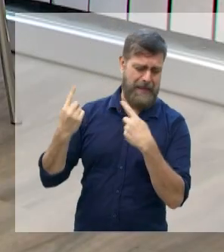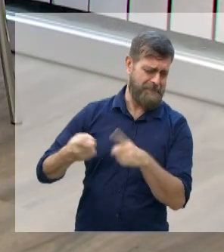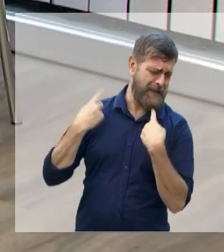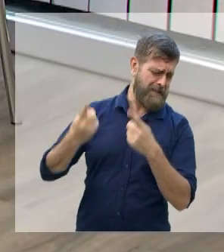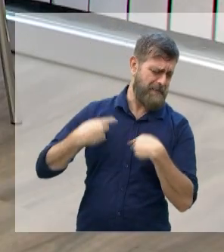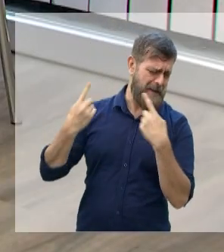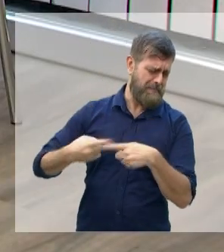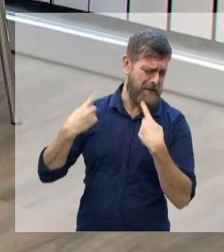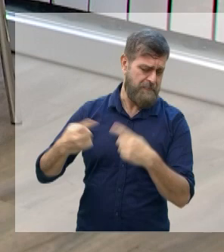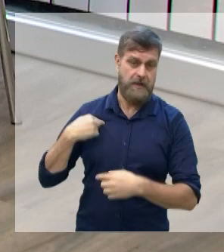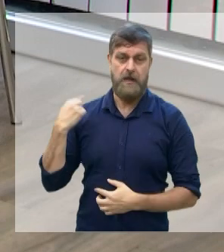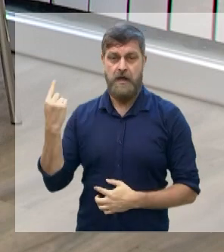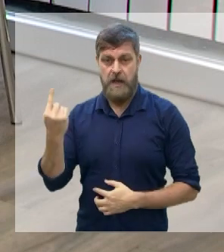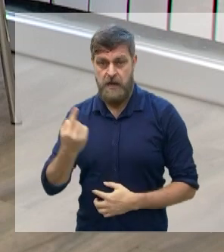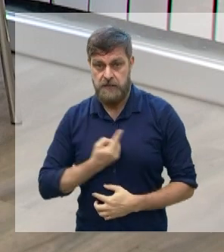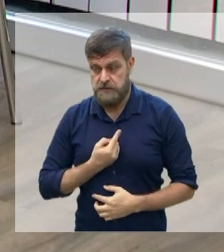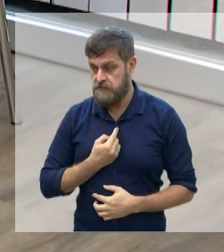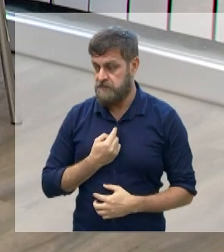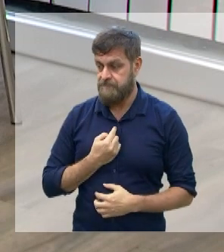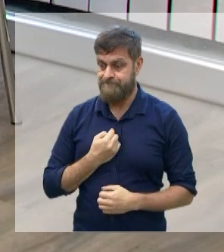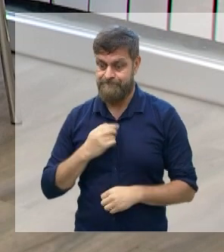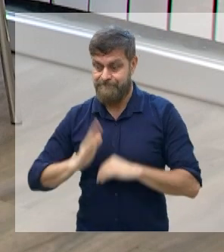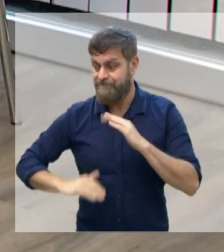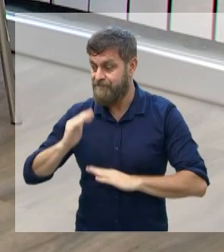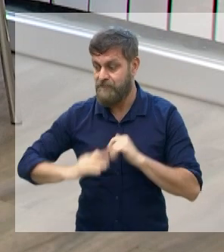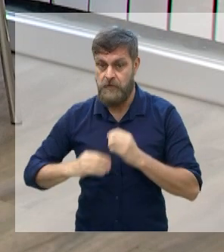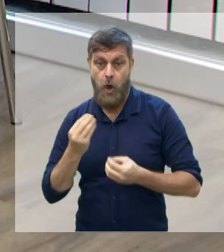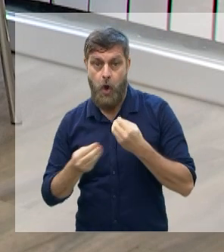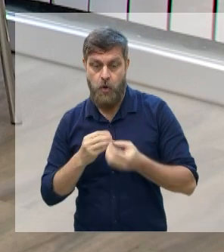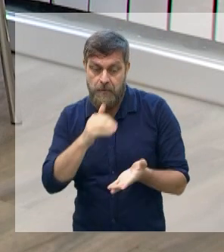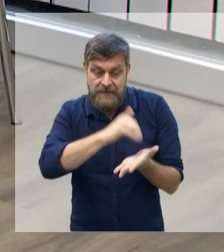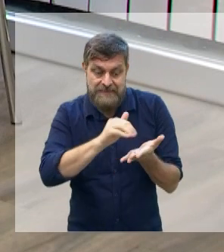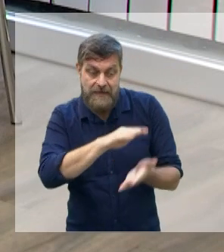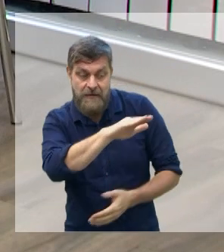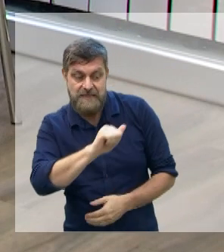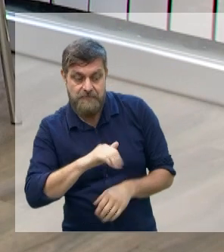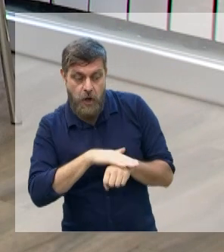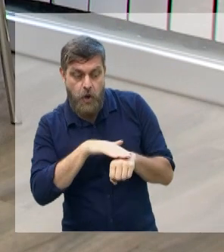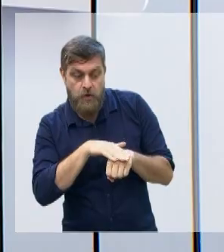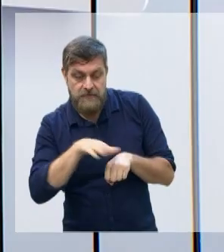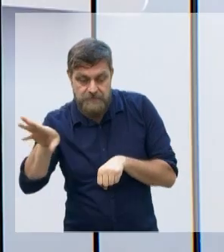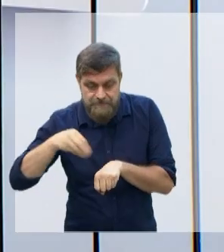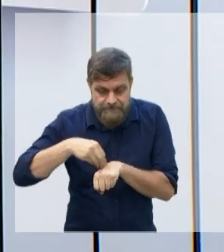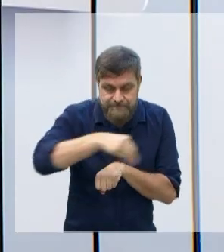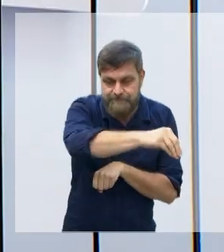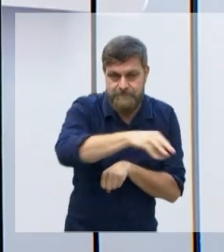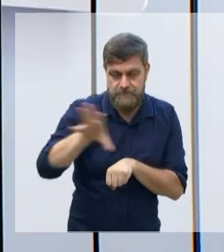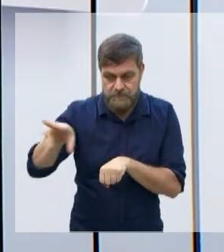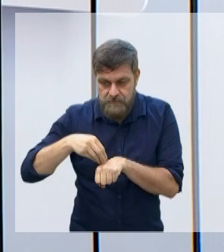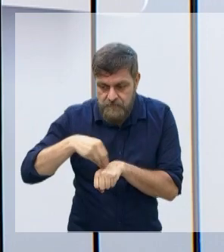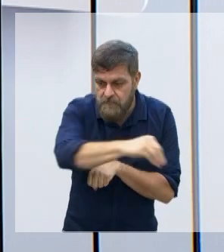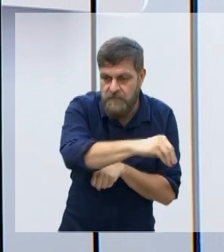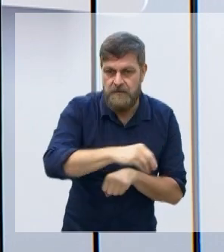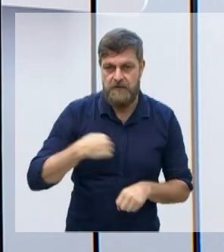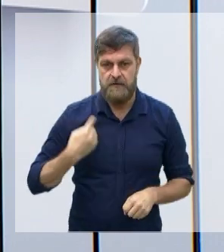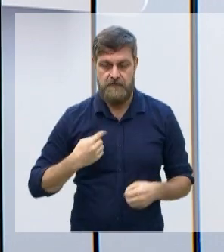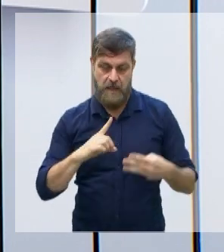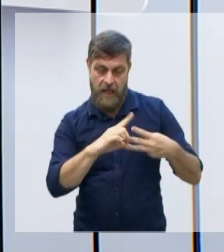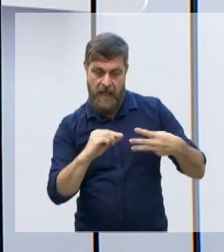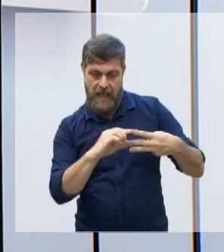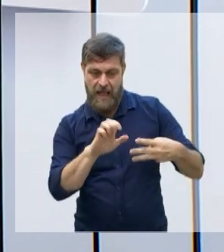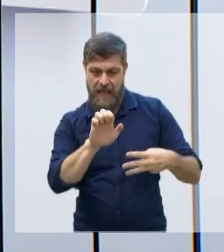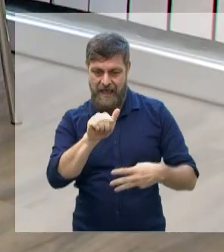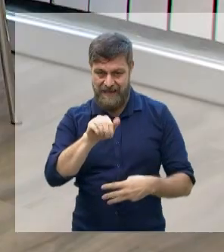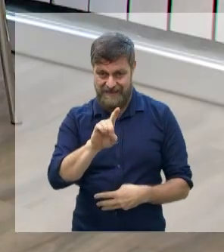reclamação chegando vereador nós temos que foi é e levar essa reclamação é o poder executivo ainda que lá e